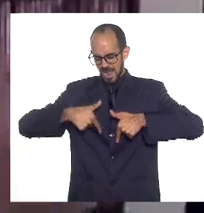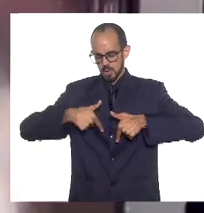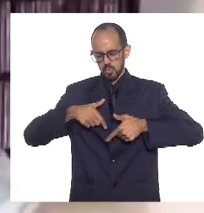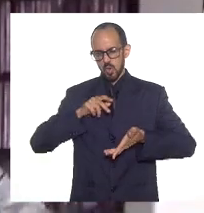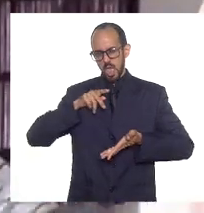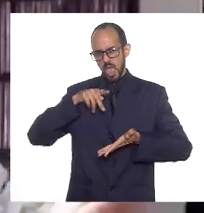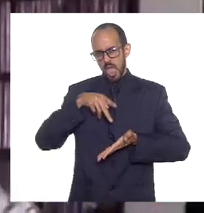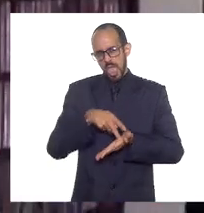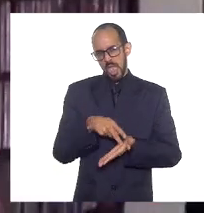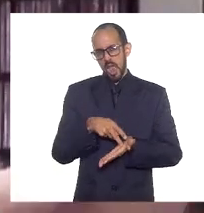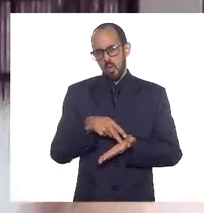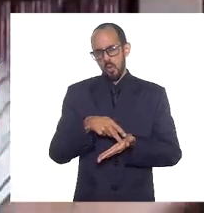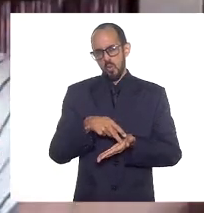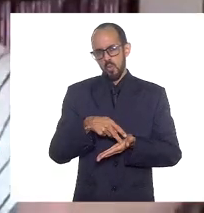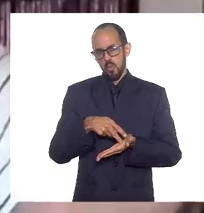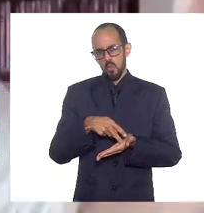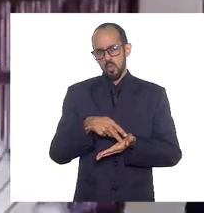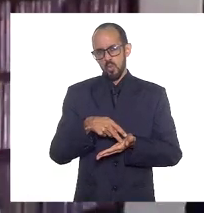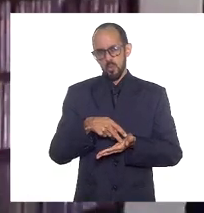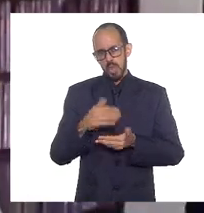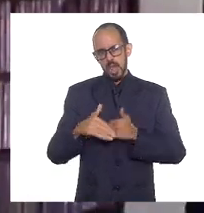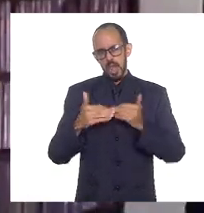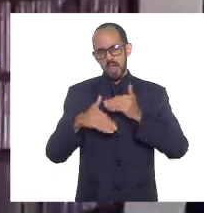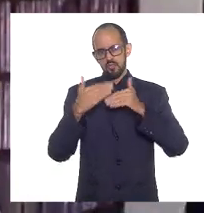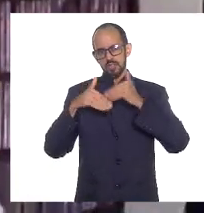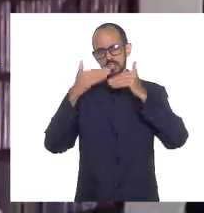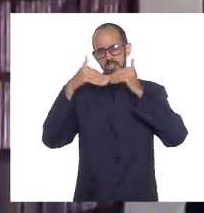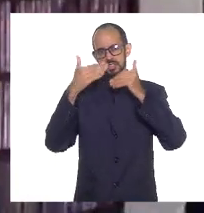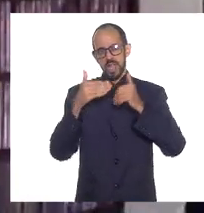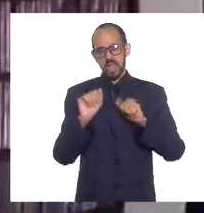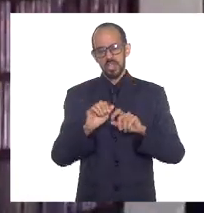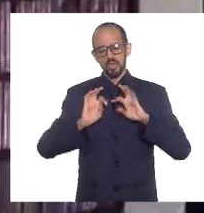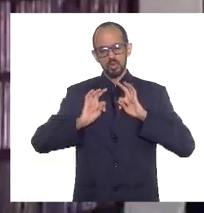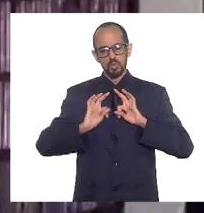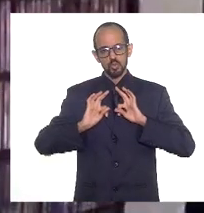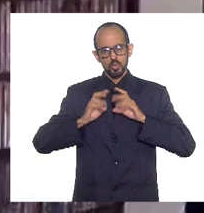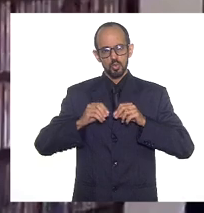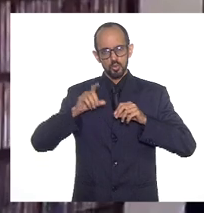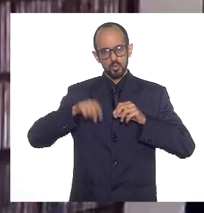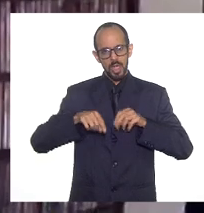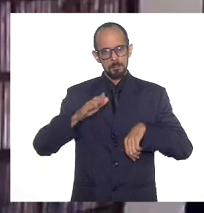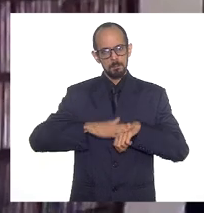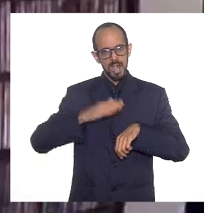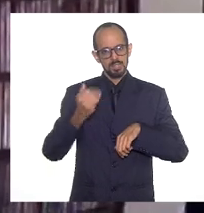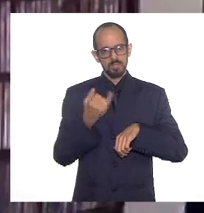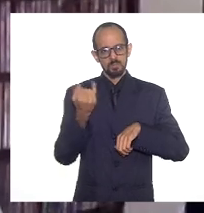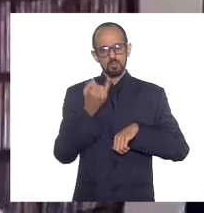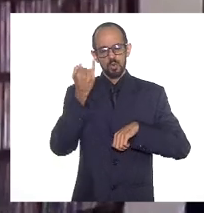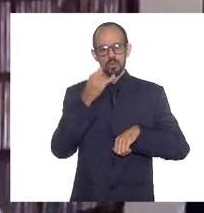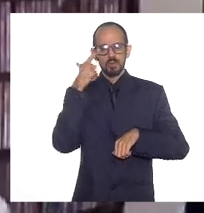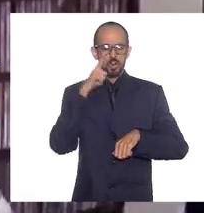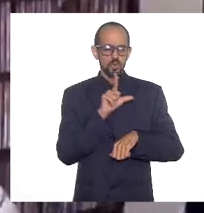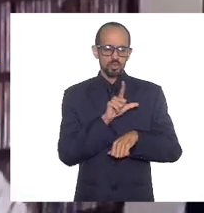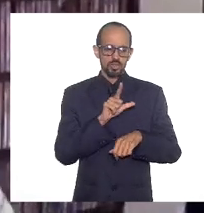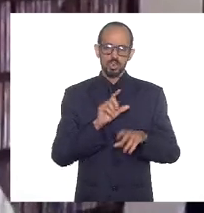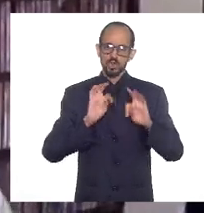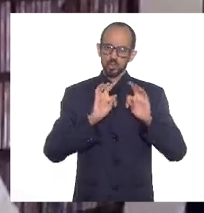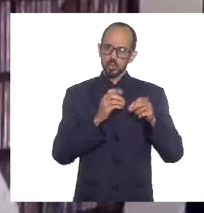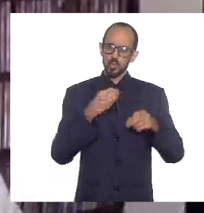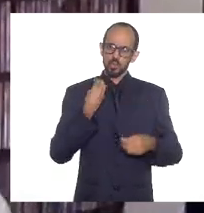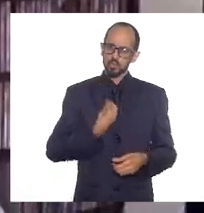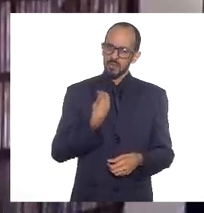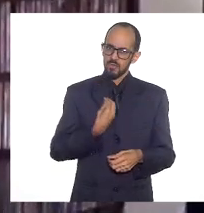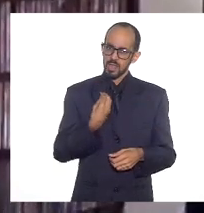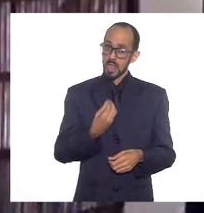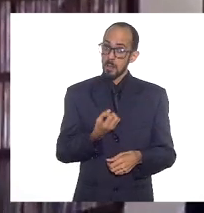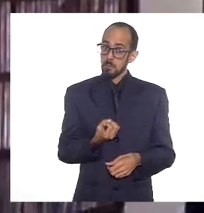reais, concretos, de avançar naquilo que é mais importante, garantir uma condição boa de vida para